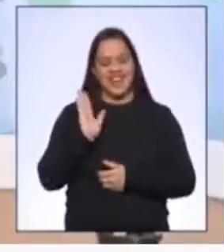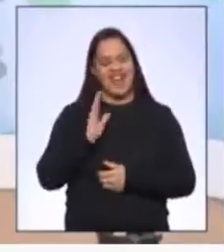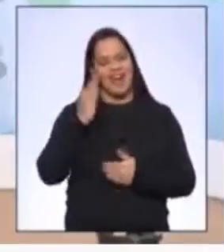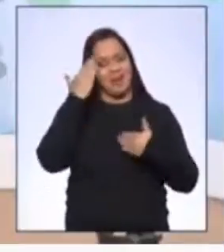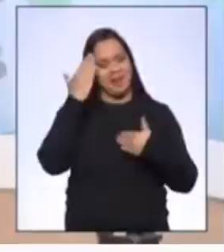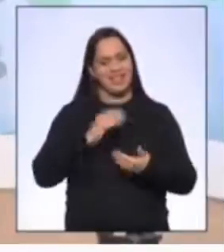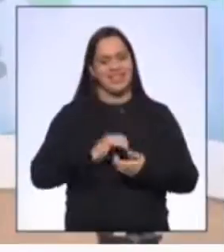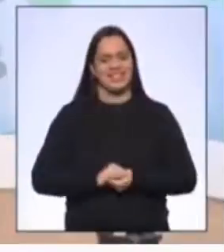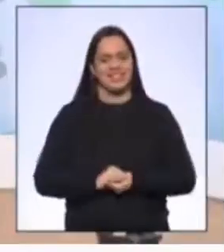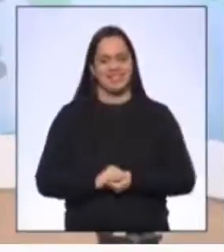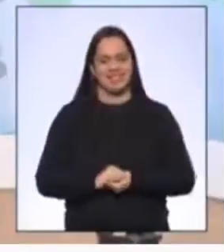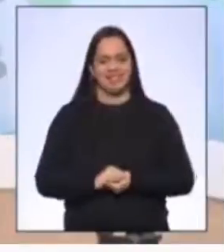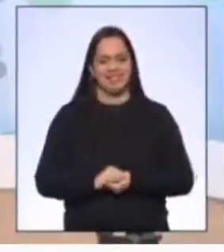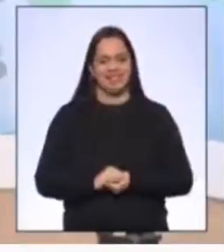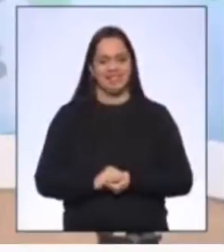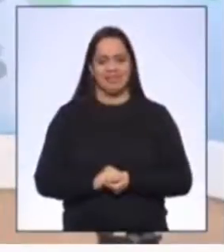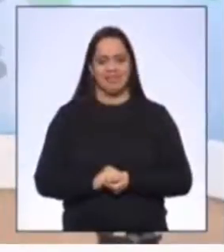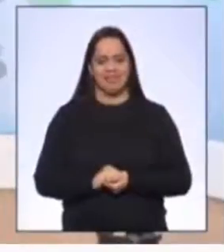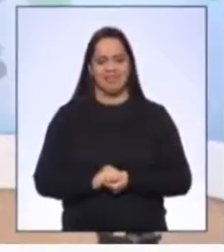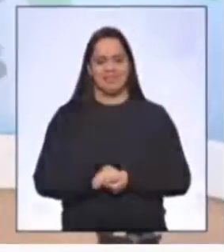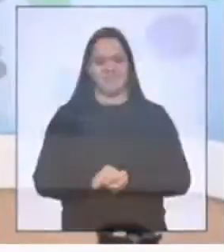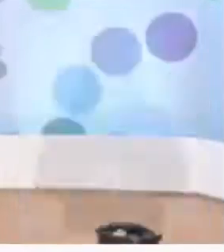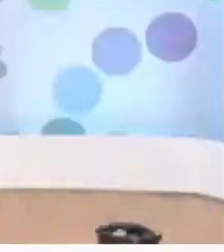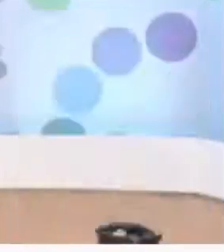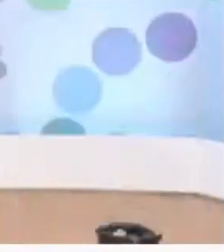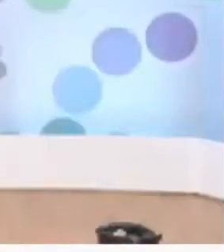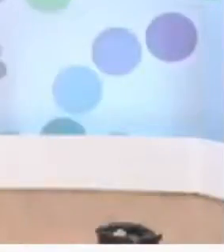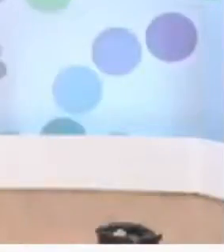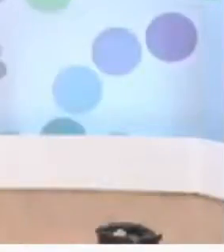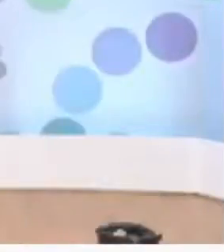obrigada tchau gente